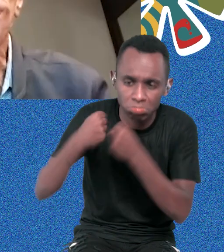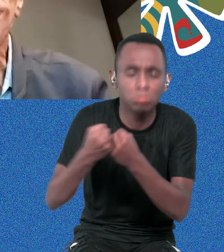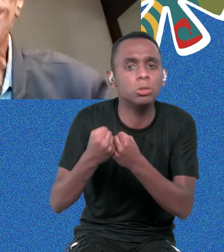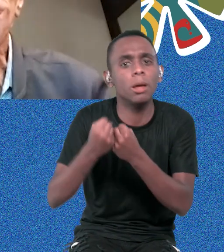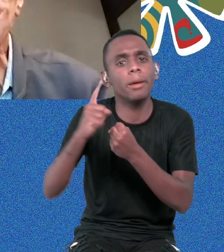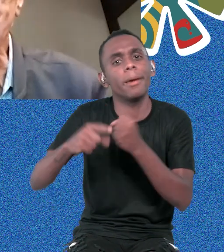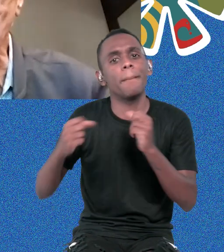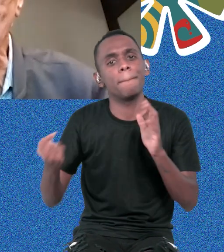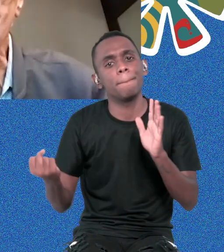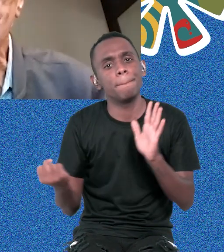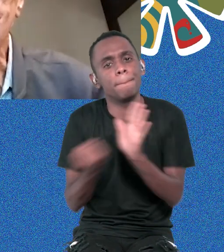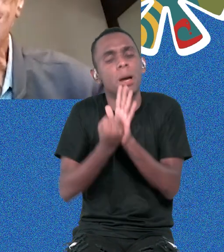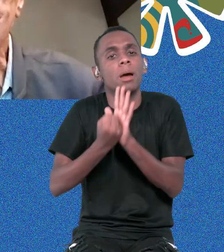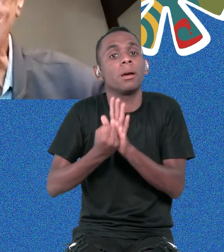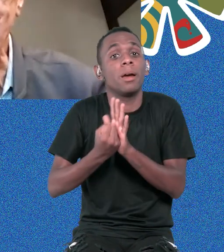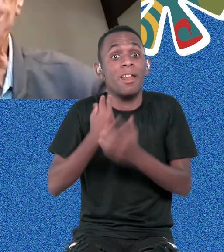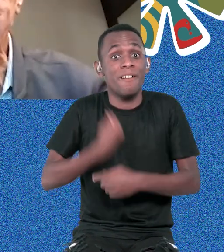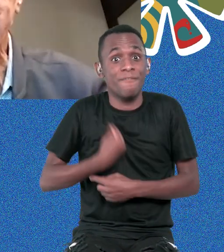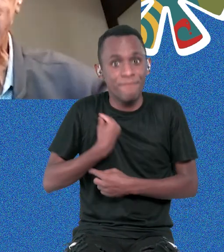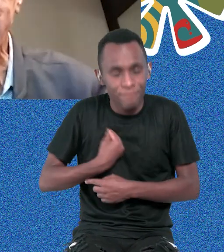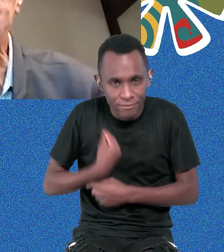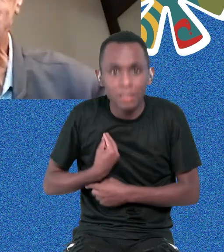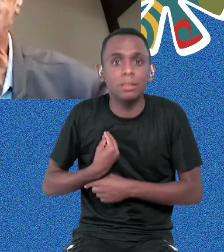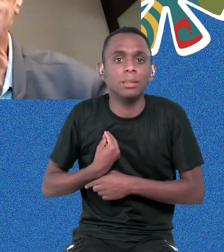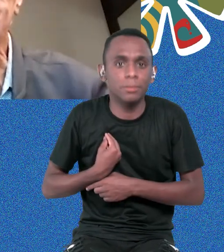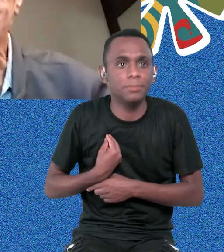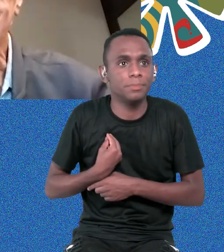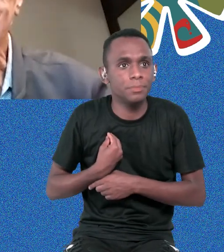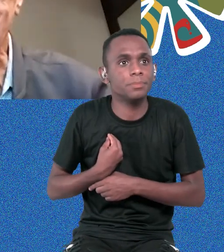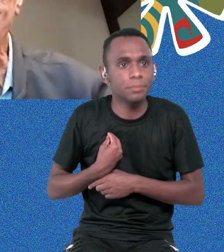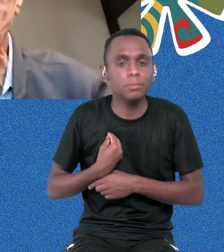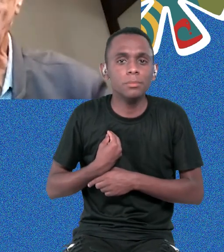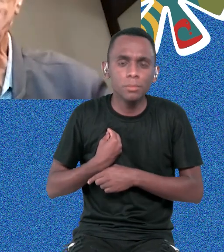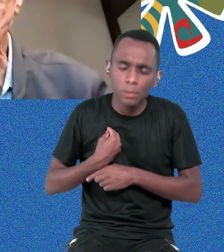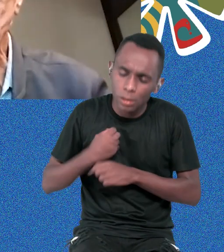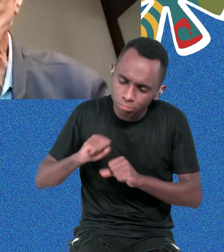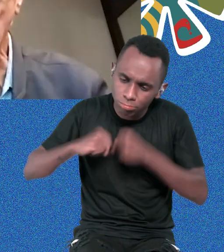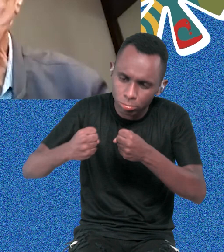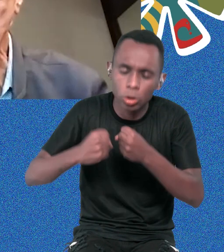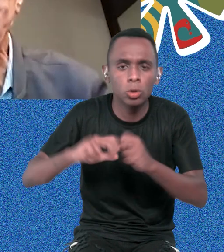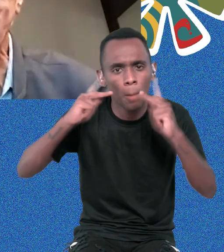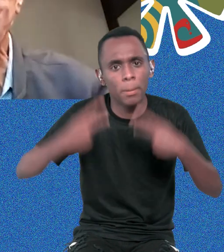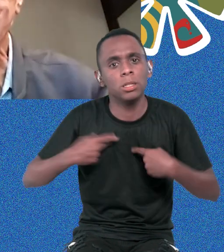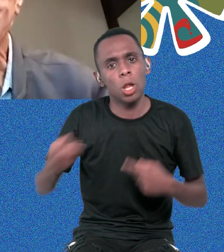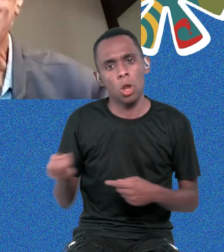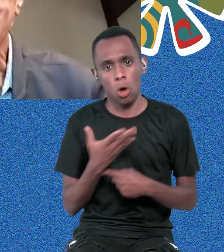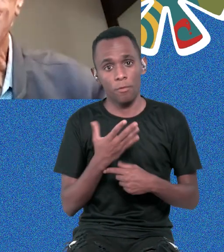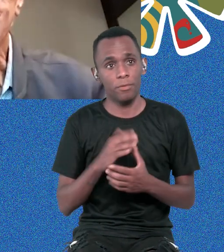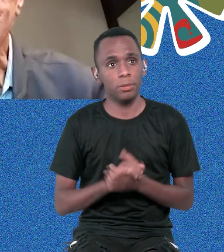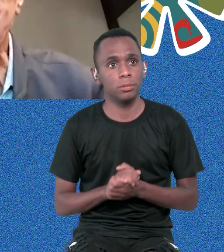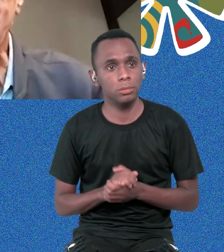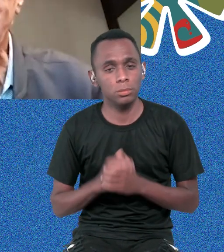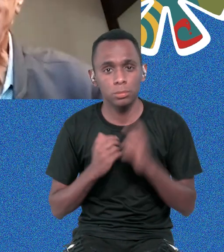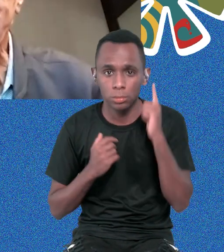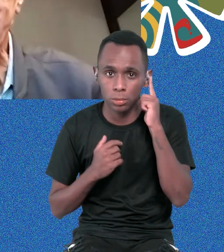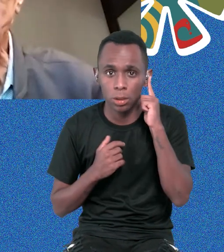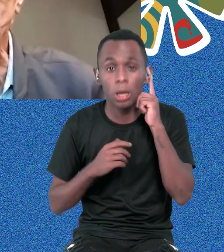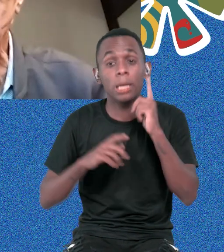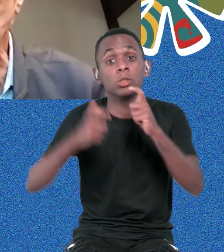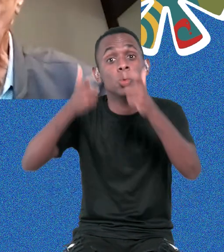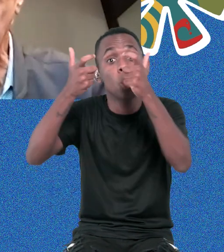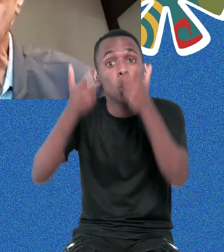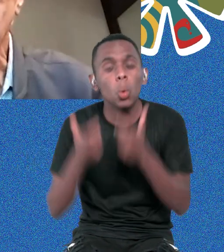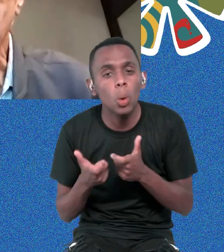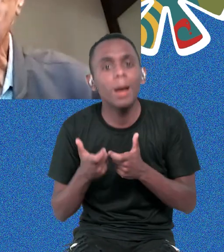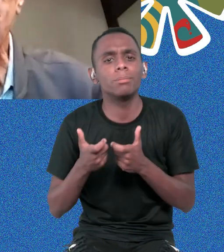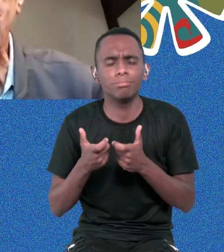retirantes, símbolos de vidas resistentes, reafirmando sua outra humanidade. Desenraizados